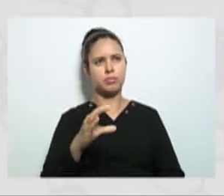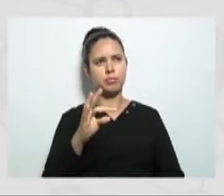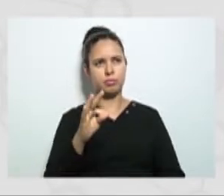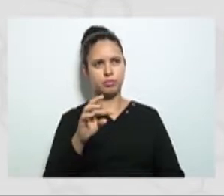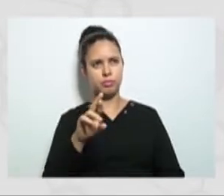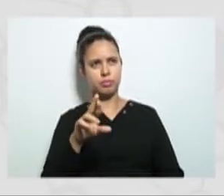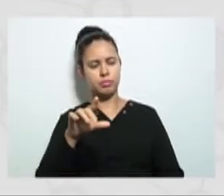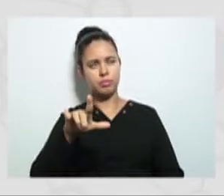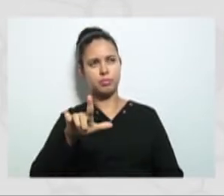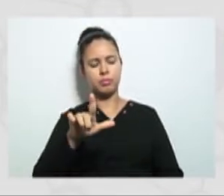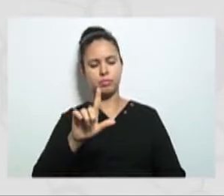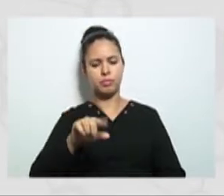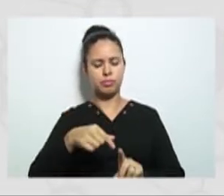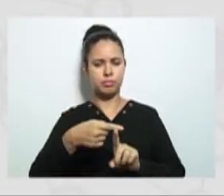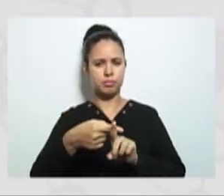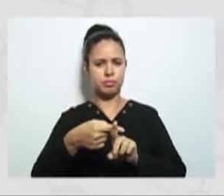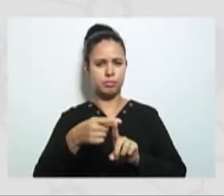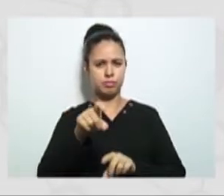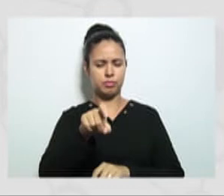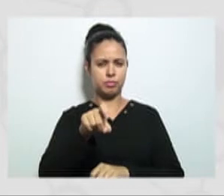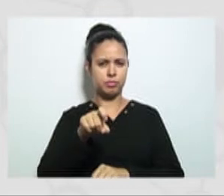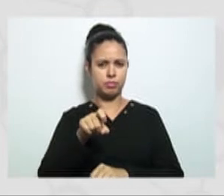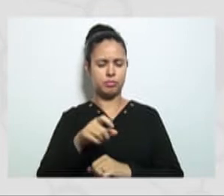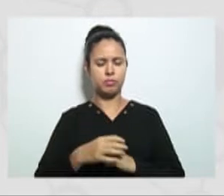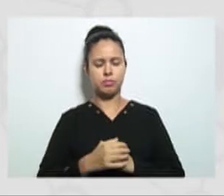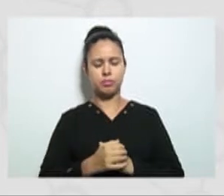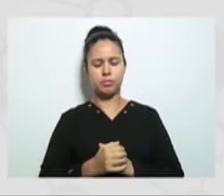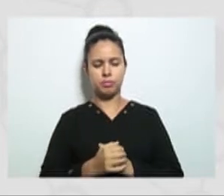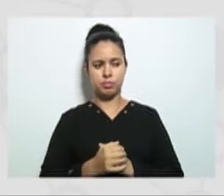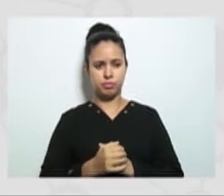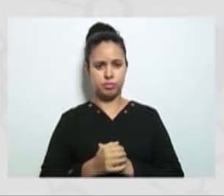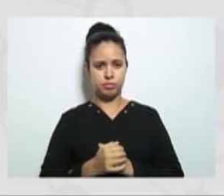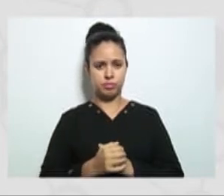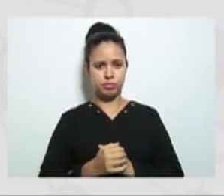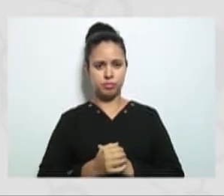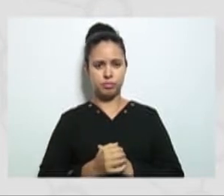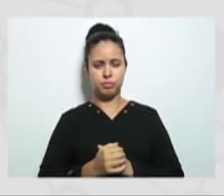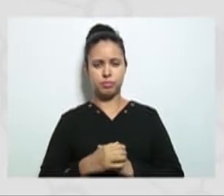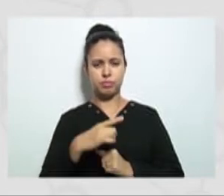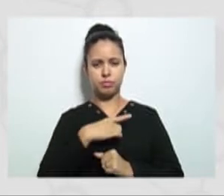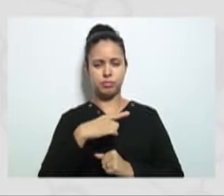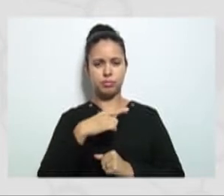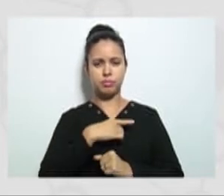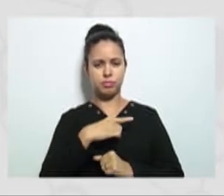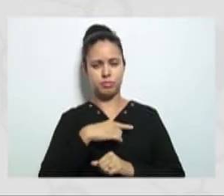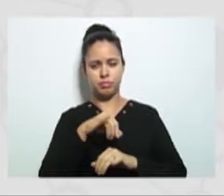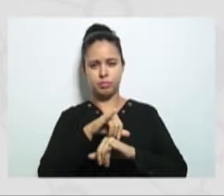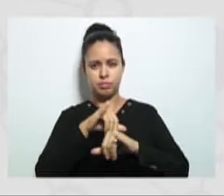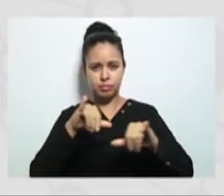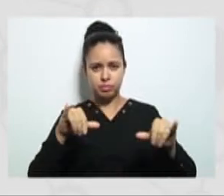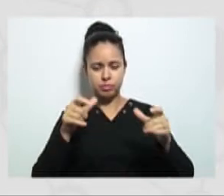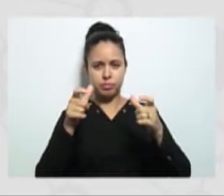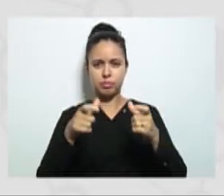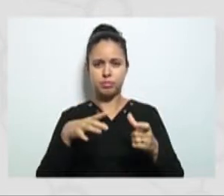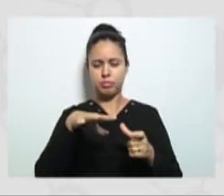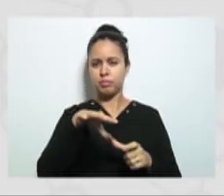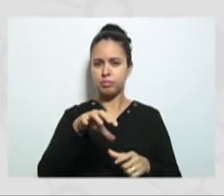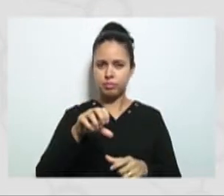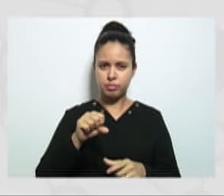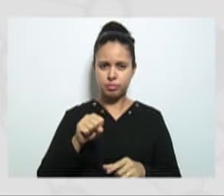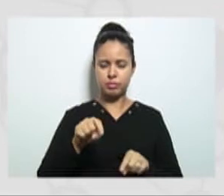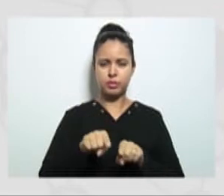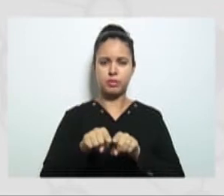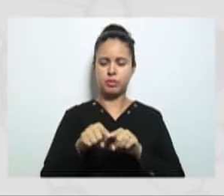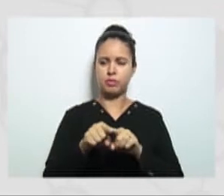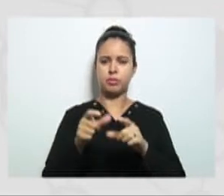do copiar para o recortar? O copiar, eu vou ter tanta informação de onde eu extraí, quanto no meu destino,